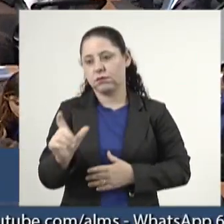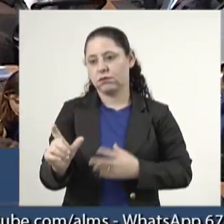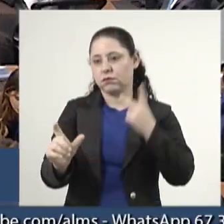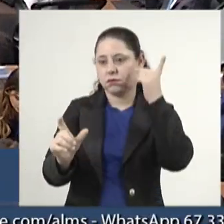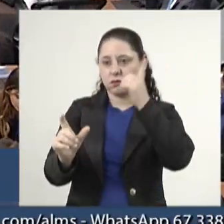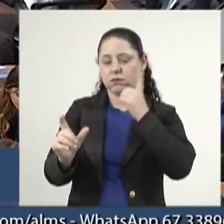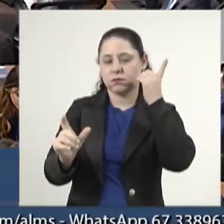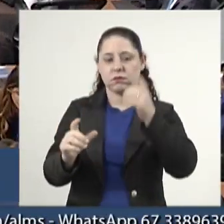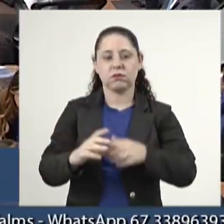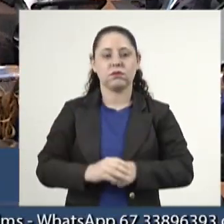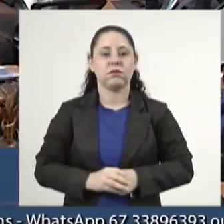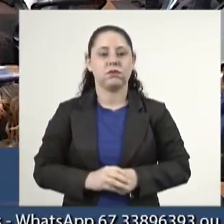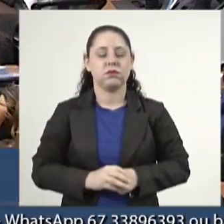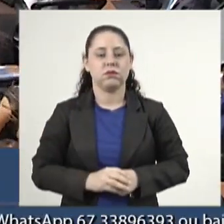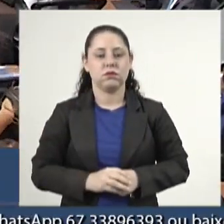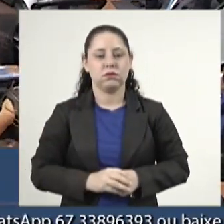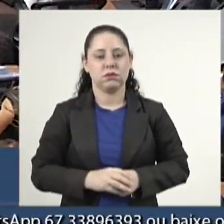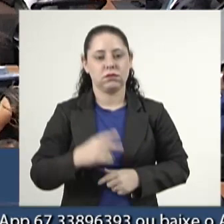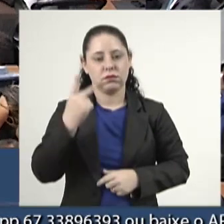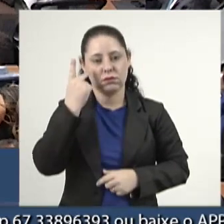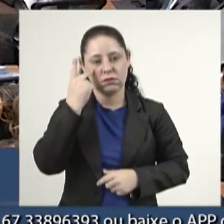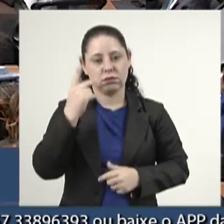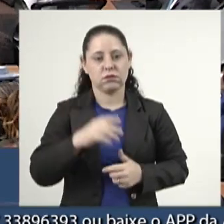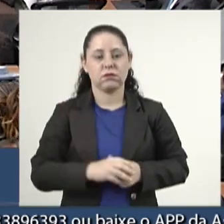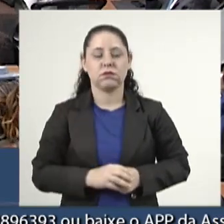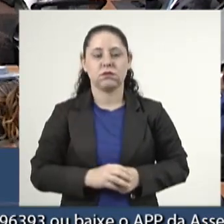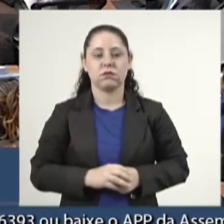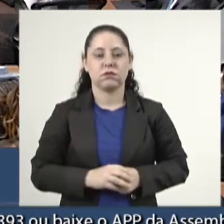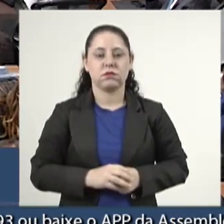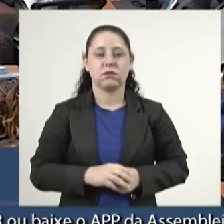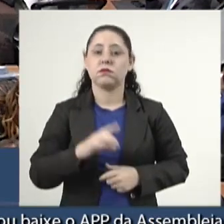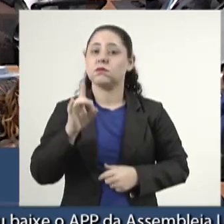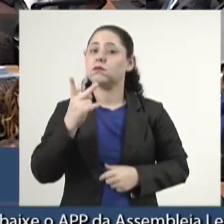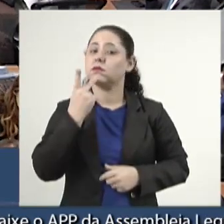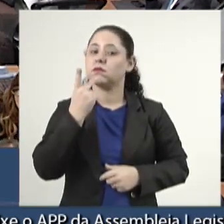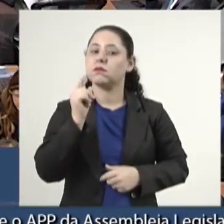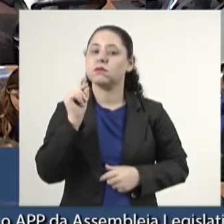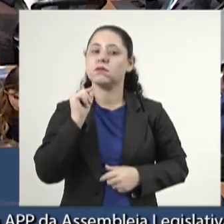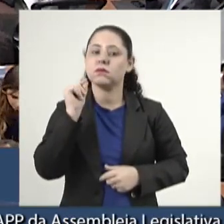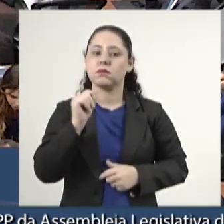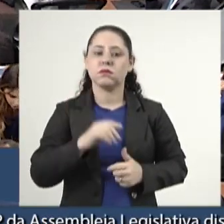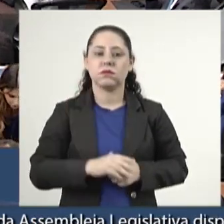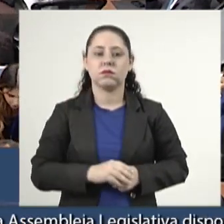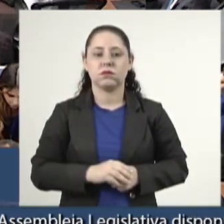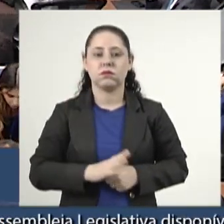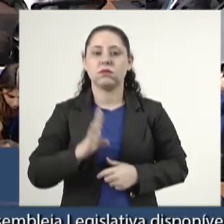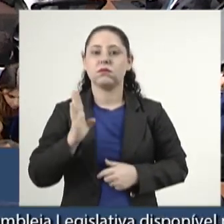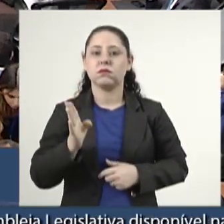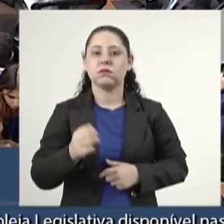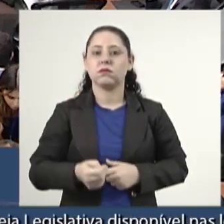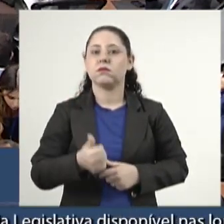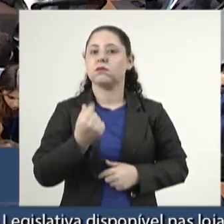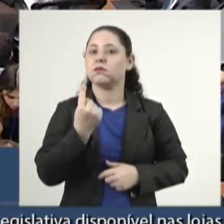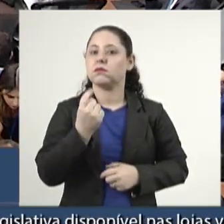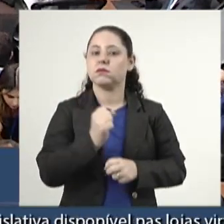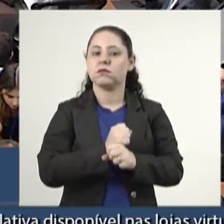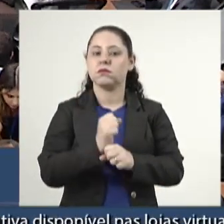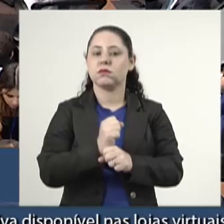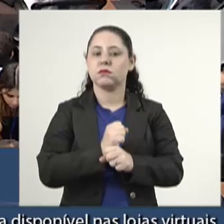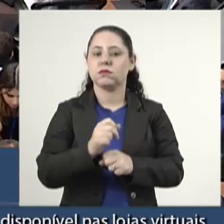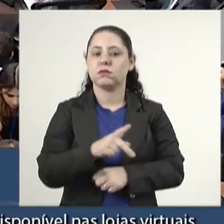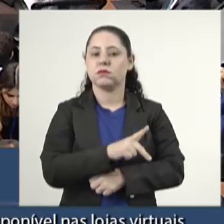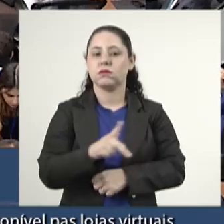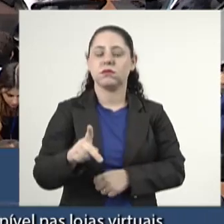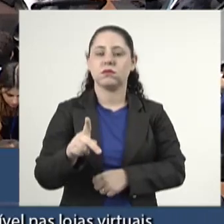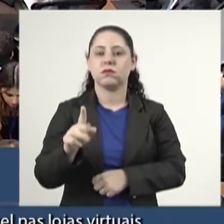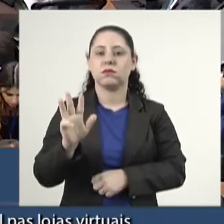deputado Pedro Kemp. Eu só quero fazer um registro que já tem quase um ano que o presidente